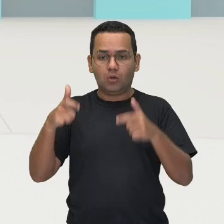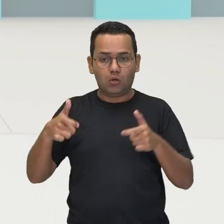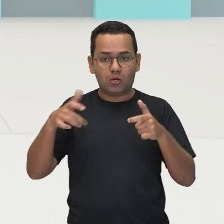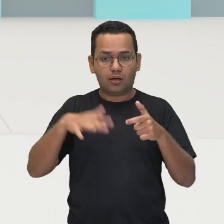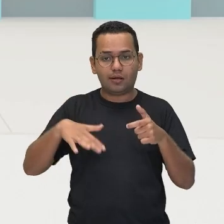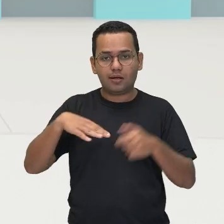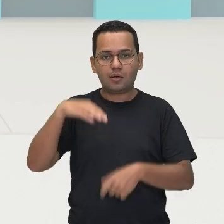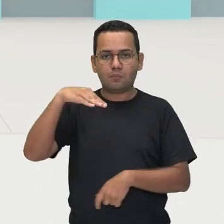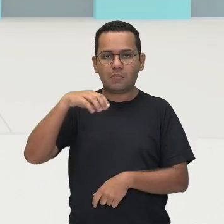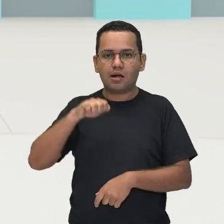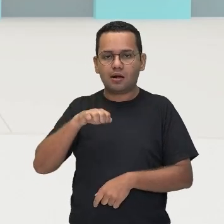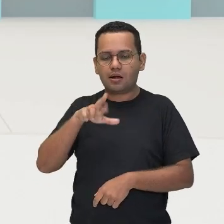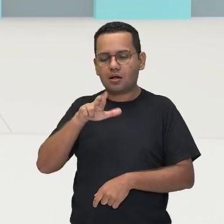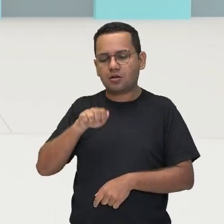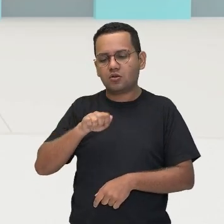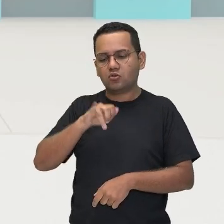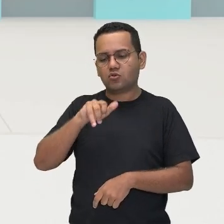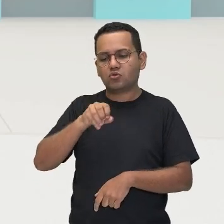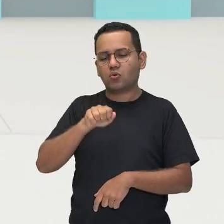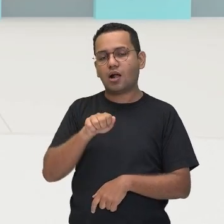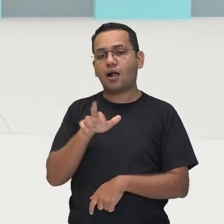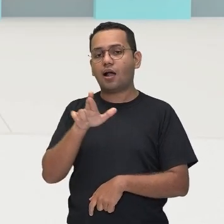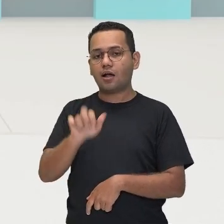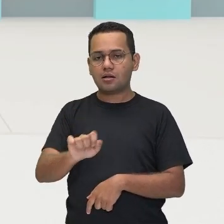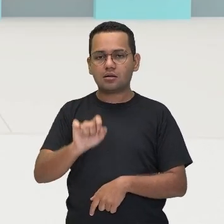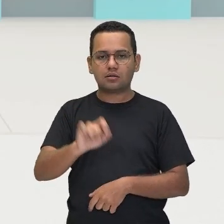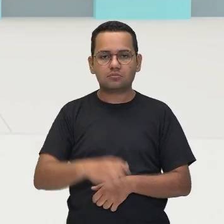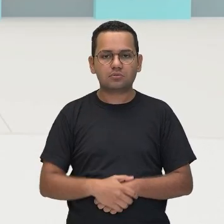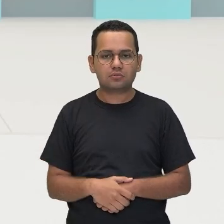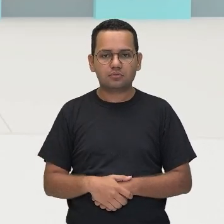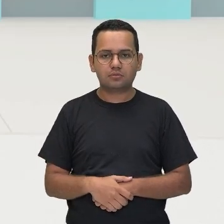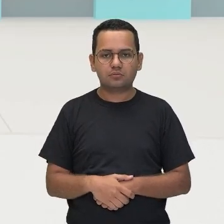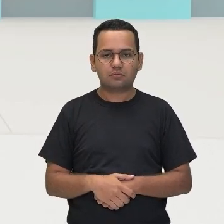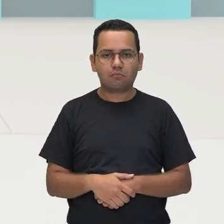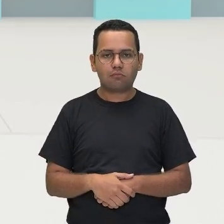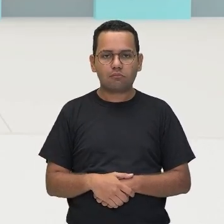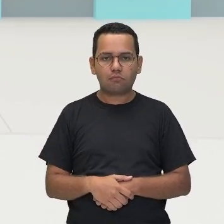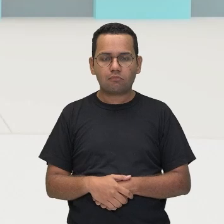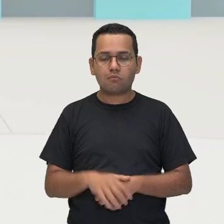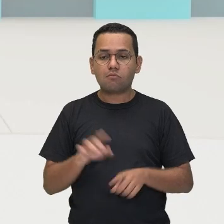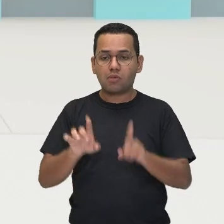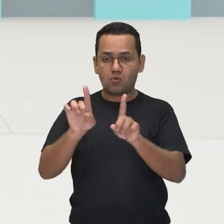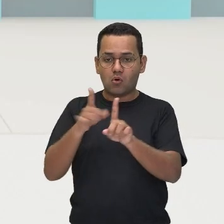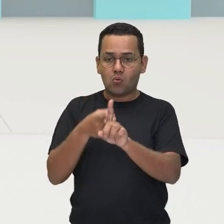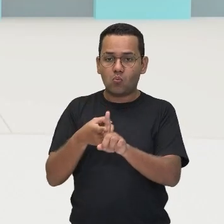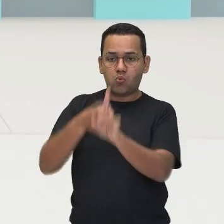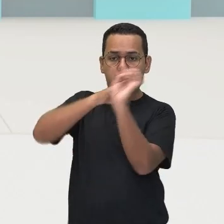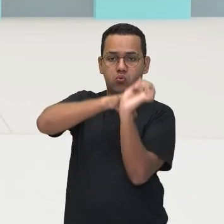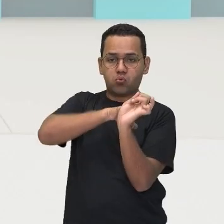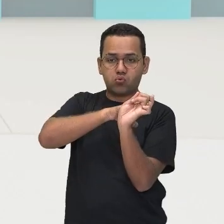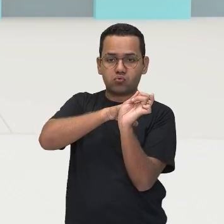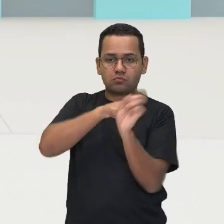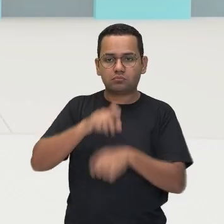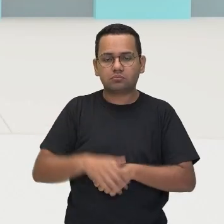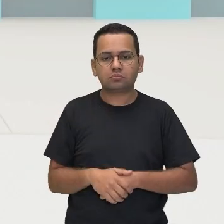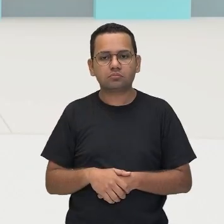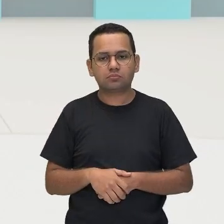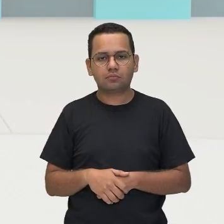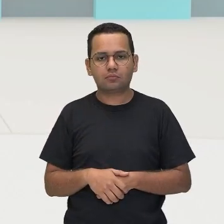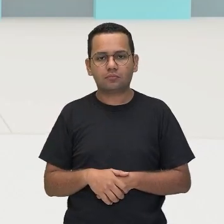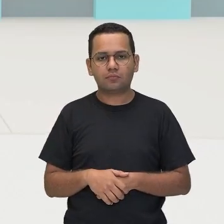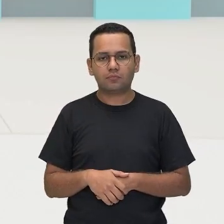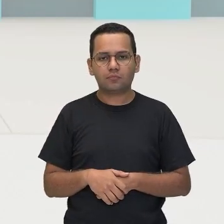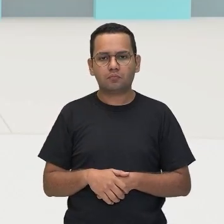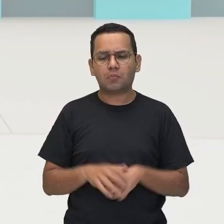Marajoara essa luta ela Visa a derrubada do oponente de de costas para o solo e o confronto ele pode ocorrer em